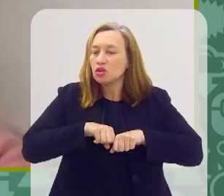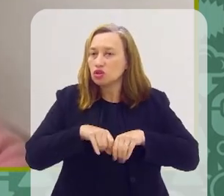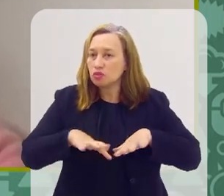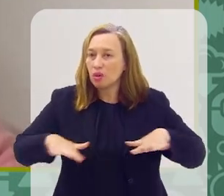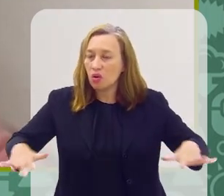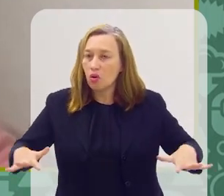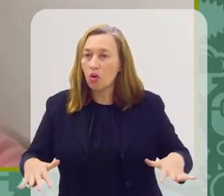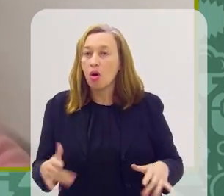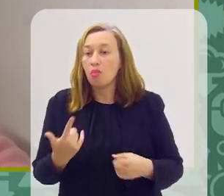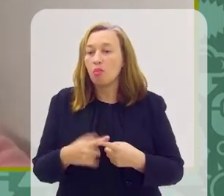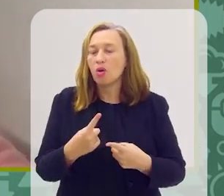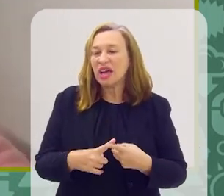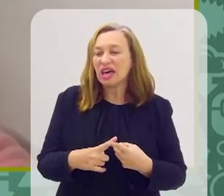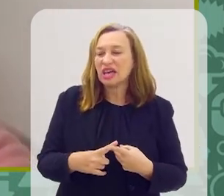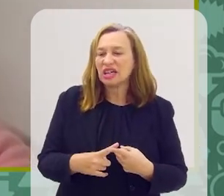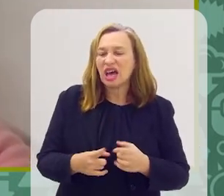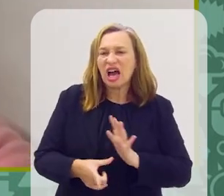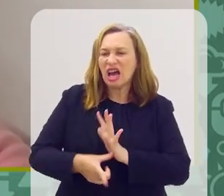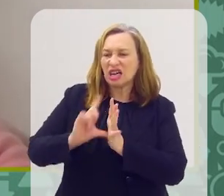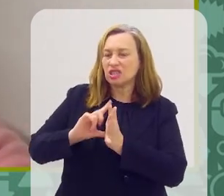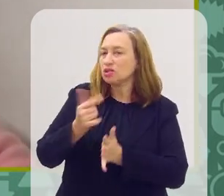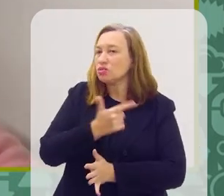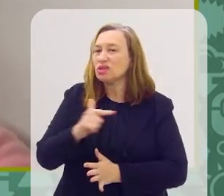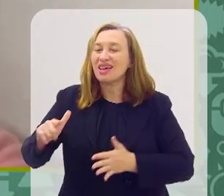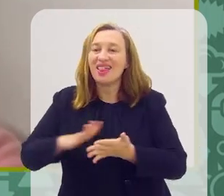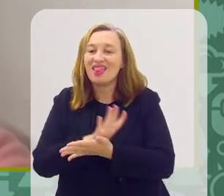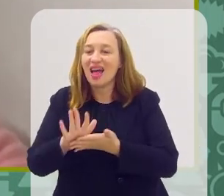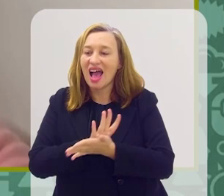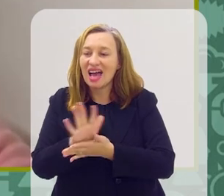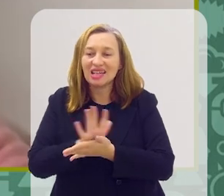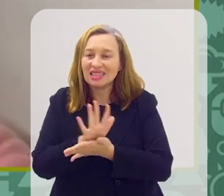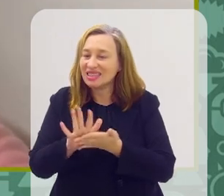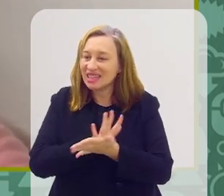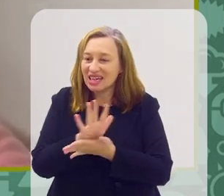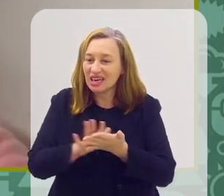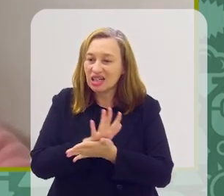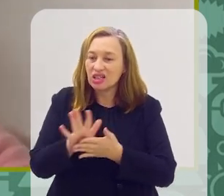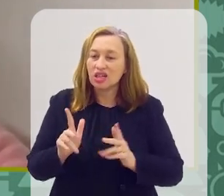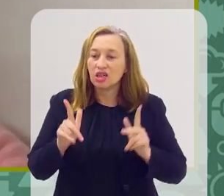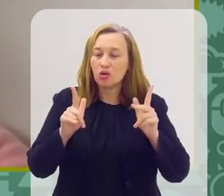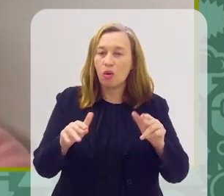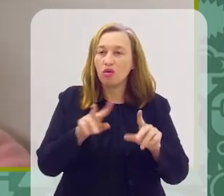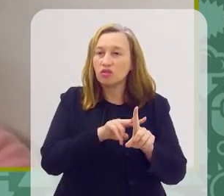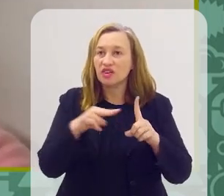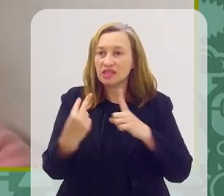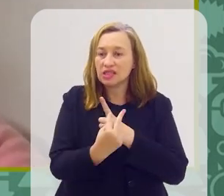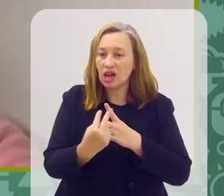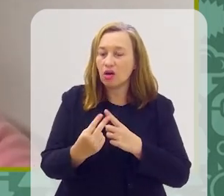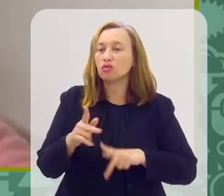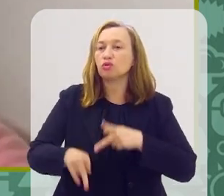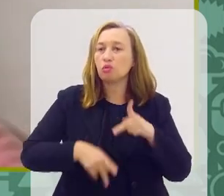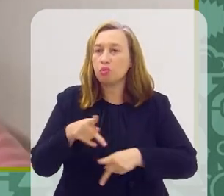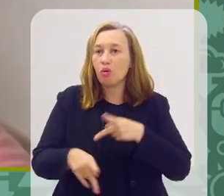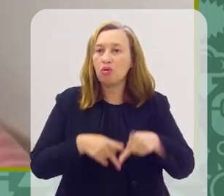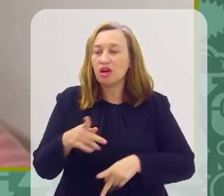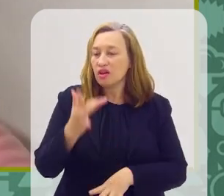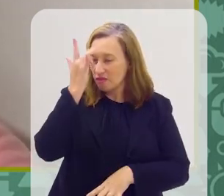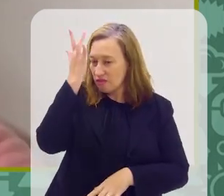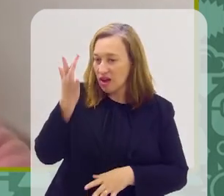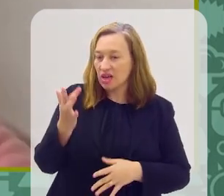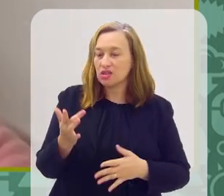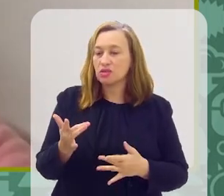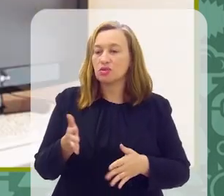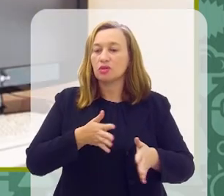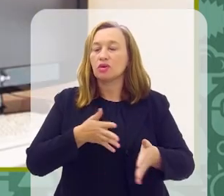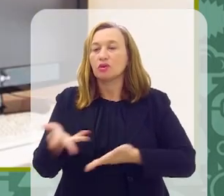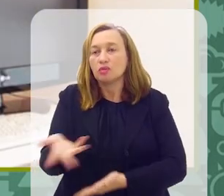porque a gente talvez não tivesse nada dentro do segmento com uma coisa, com uma perspectiva popular, que fosse de fácil